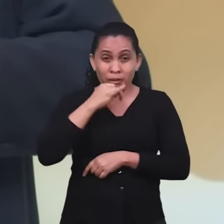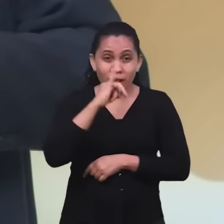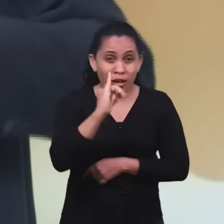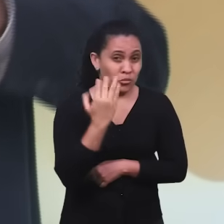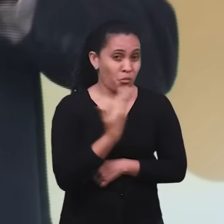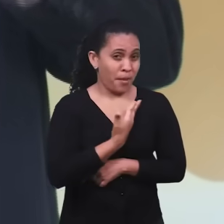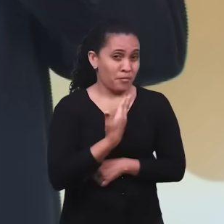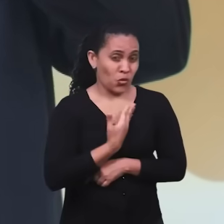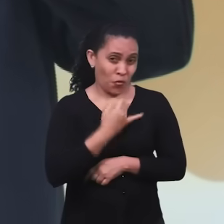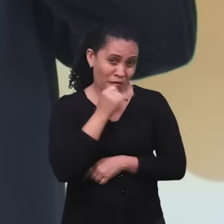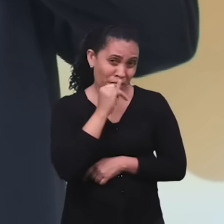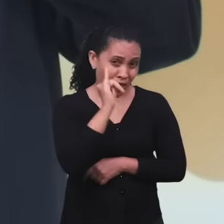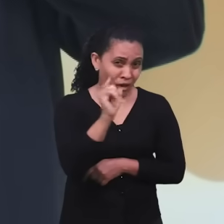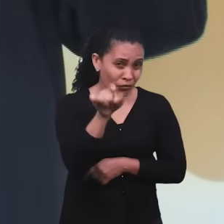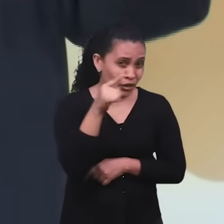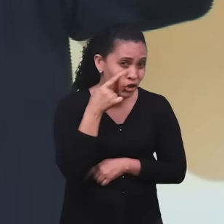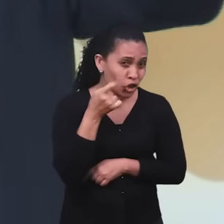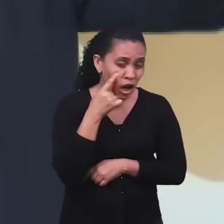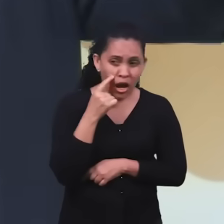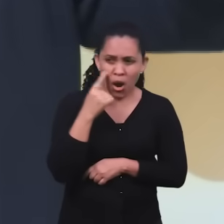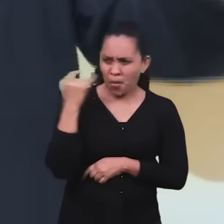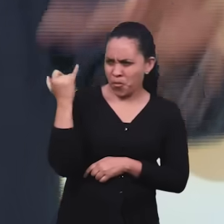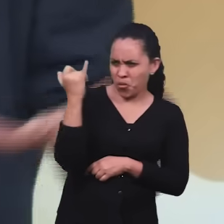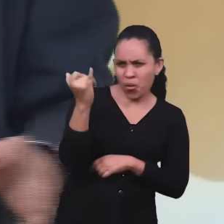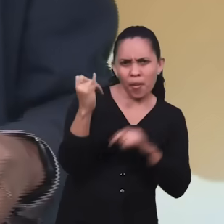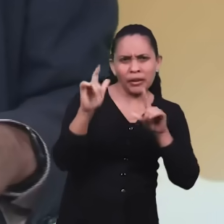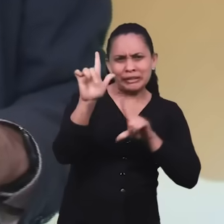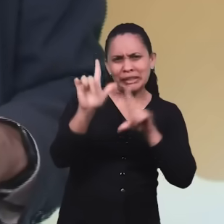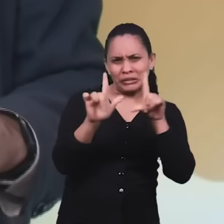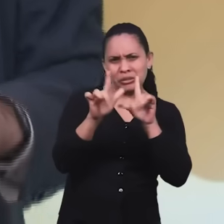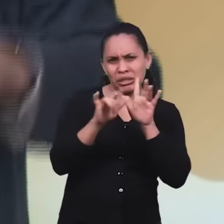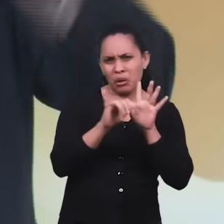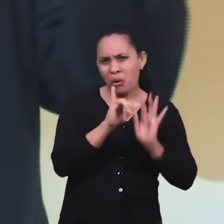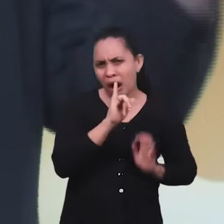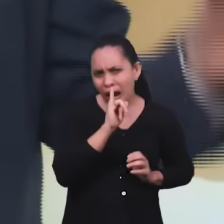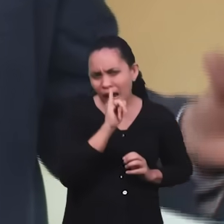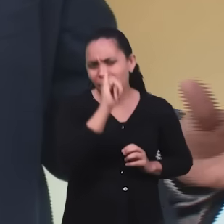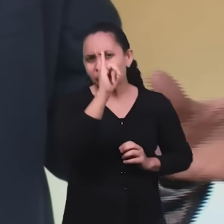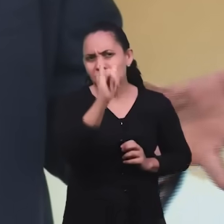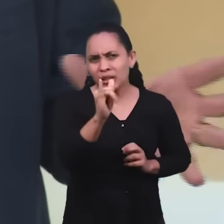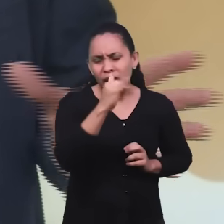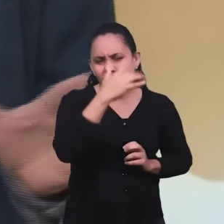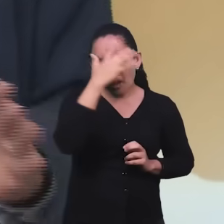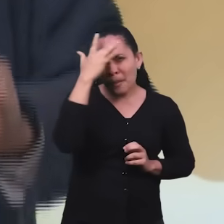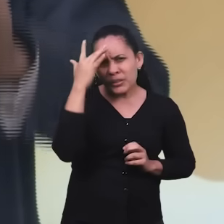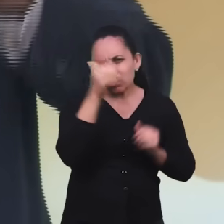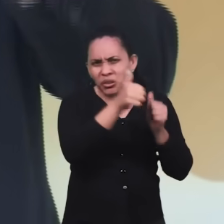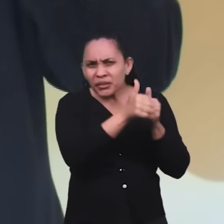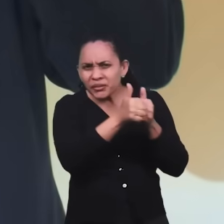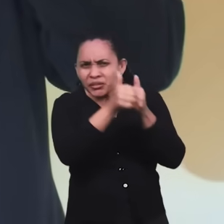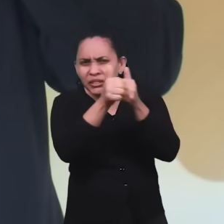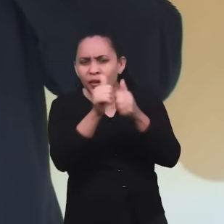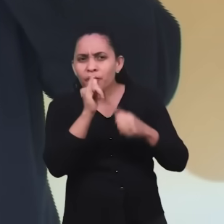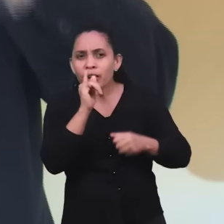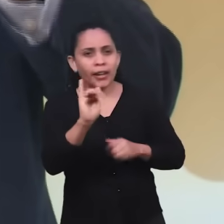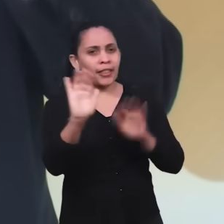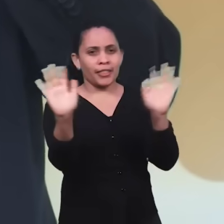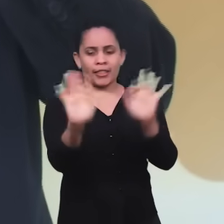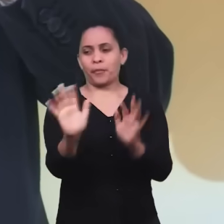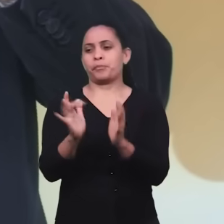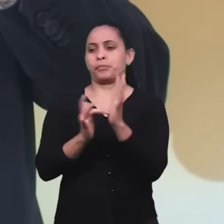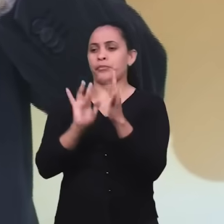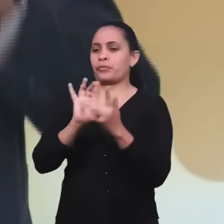pessoa amiga, não é uma voz, uma propaganda, um influenciador, mas é o